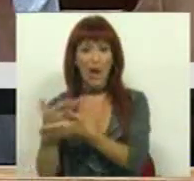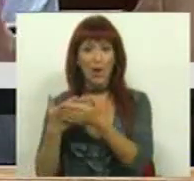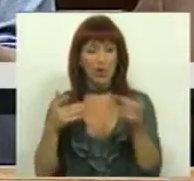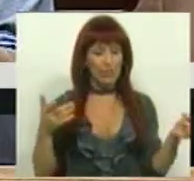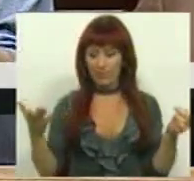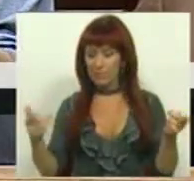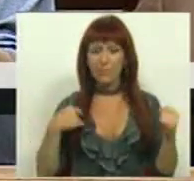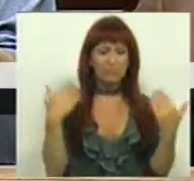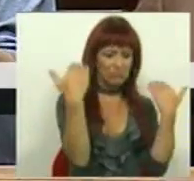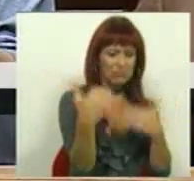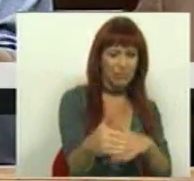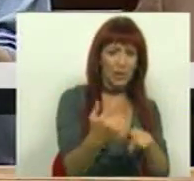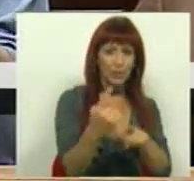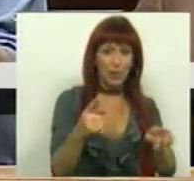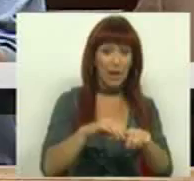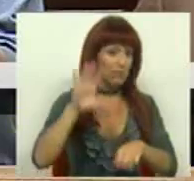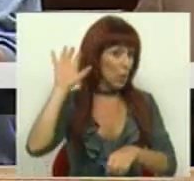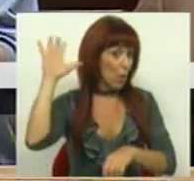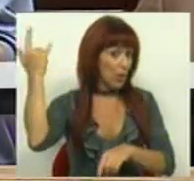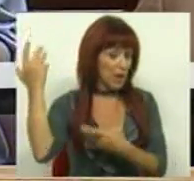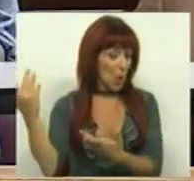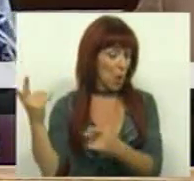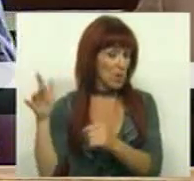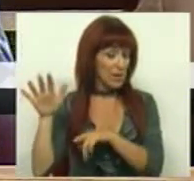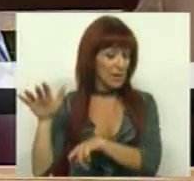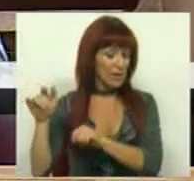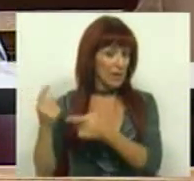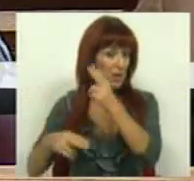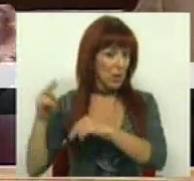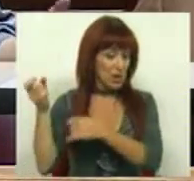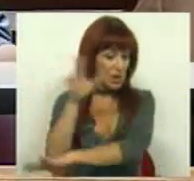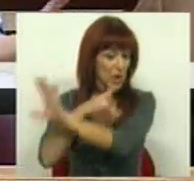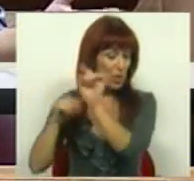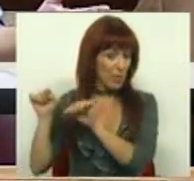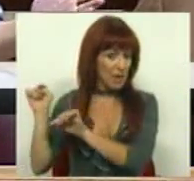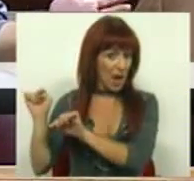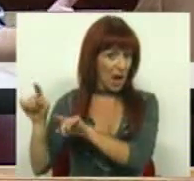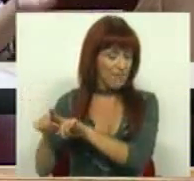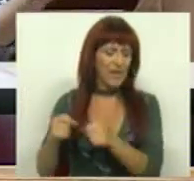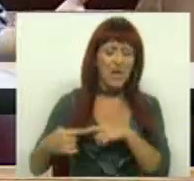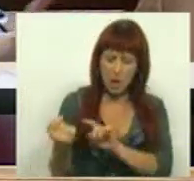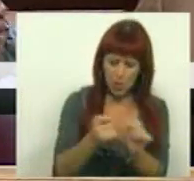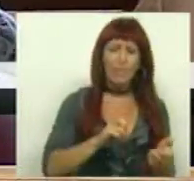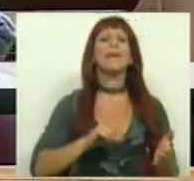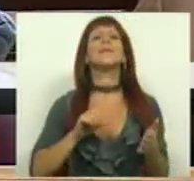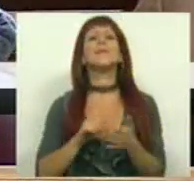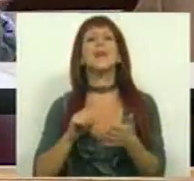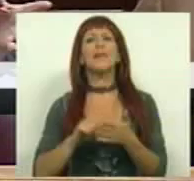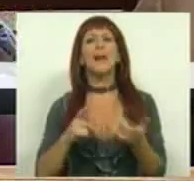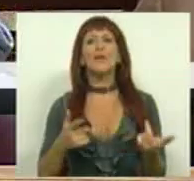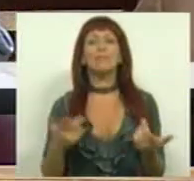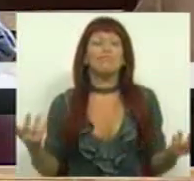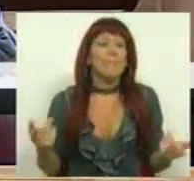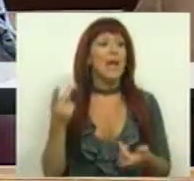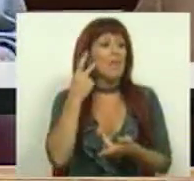é condicionada por aquilo que acontece hoje no âmbito da construção europeia e é, portanto, um debate central.